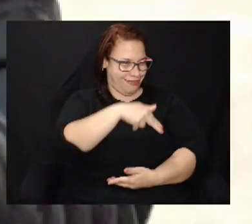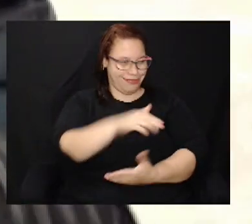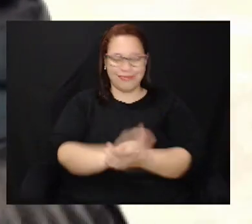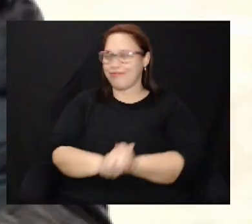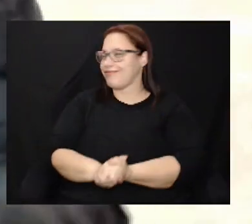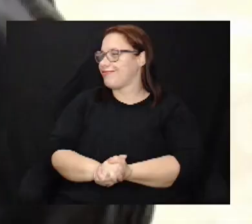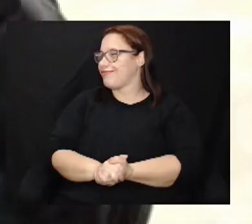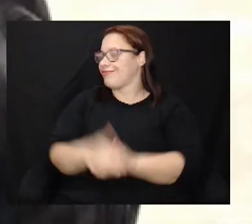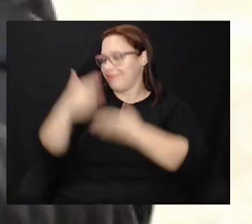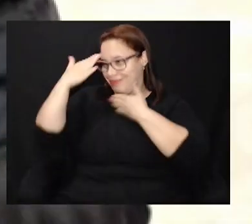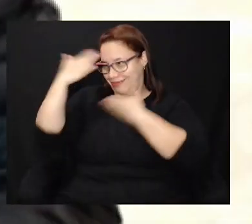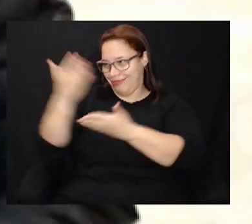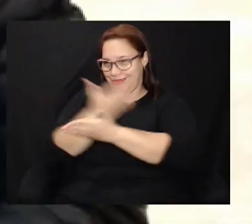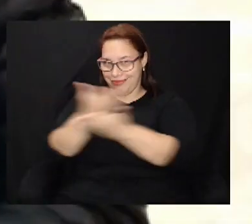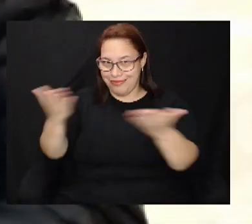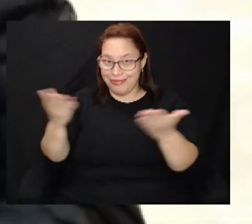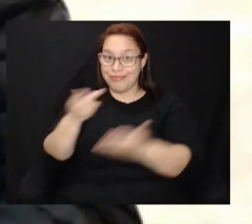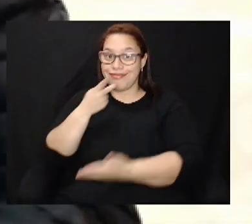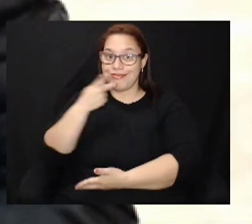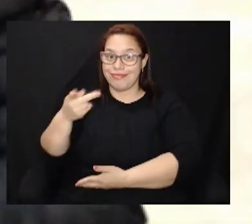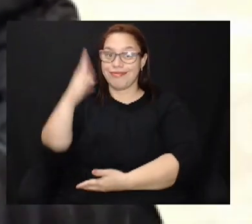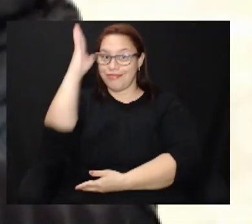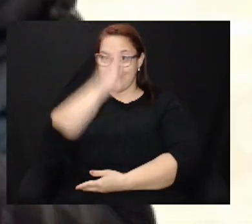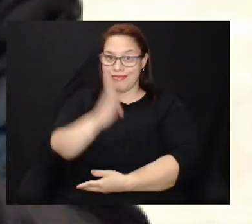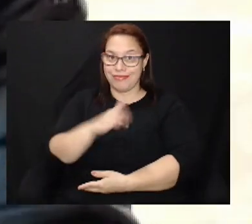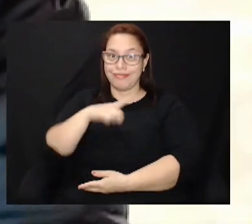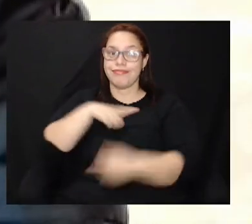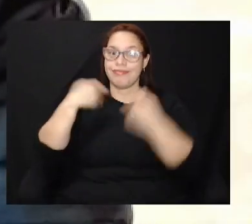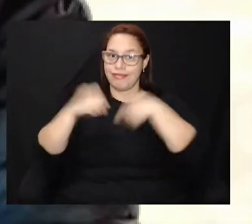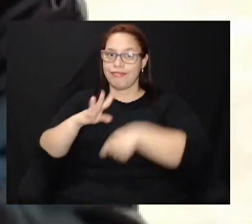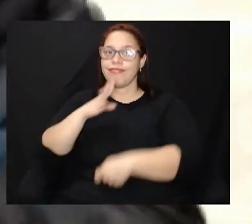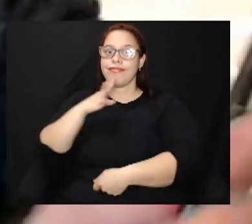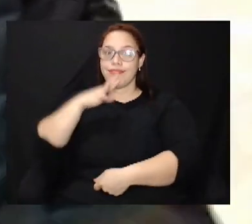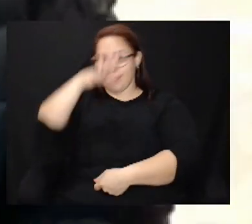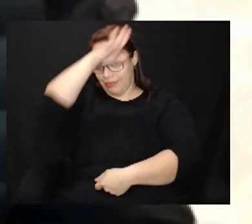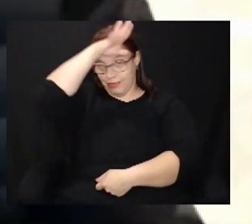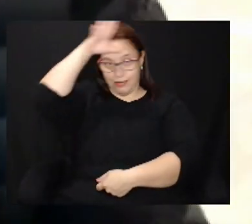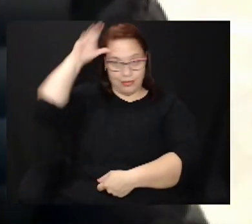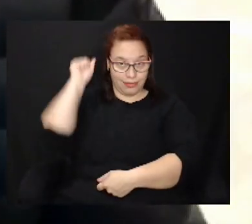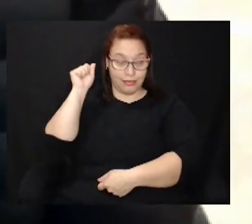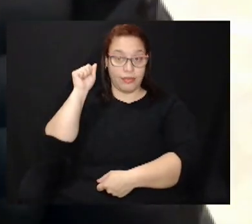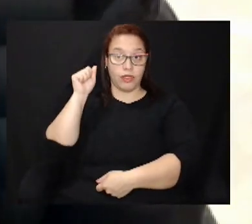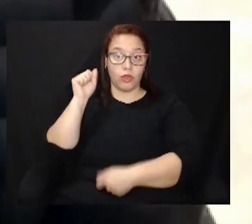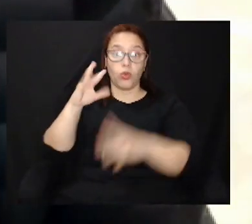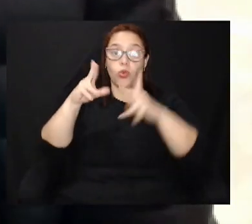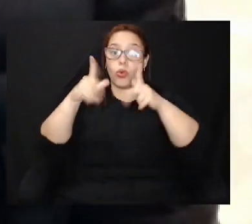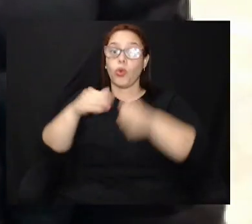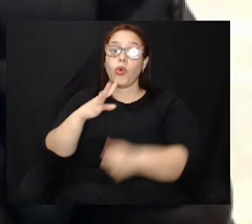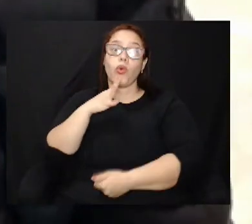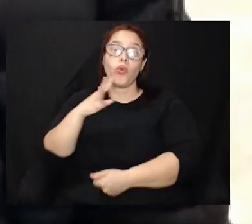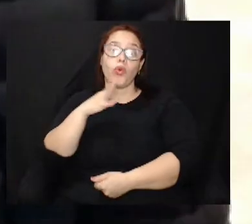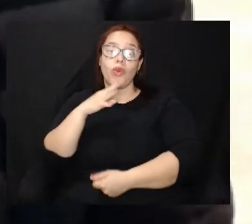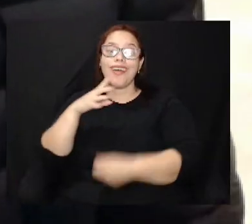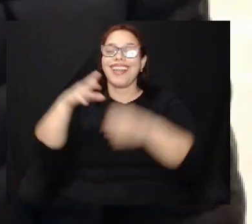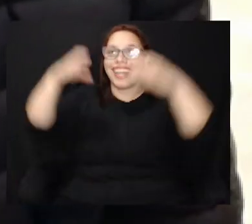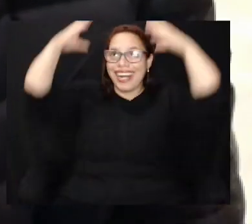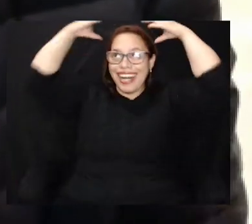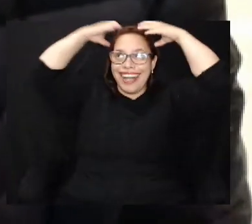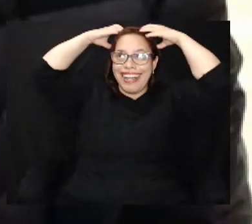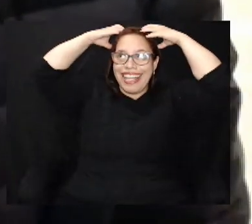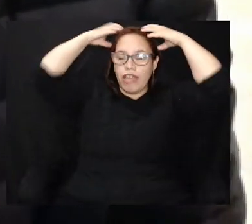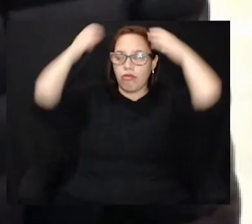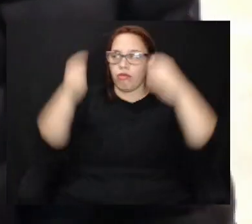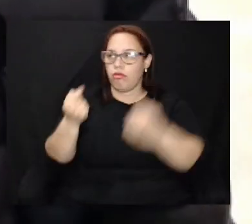obrigado, eu vou lhe dizer. O brasileiro precisa conhecer a Amazônia, os brasileiros. Todo mundo conhece a Disney, mas poucos conhecem